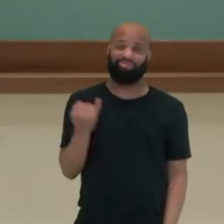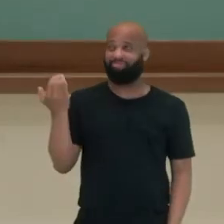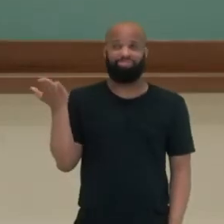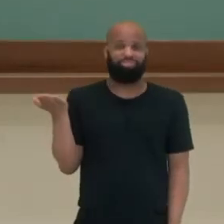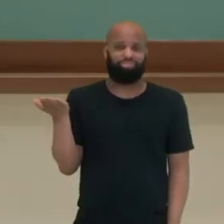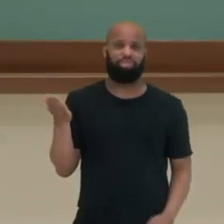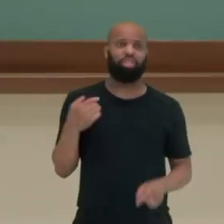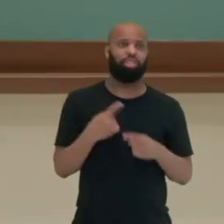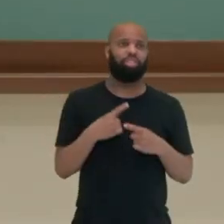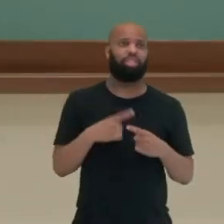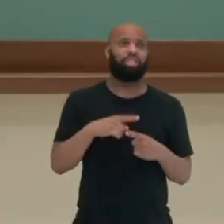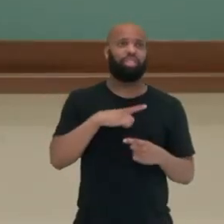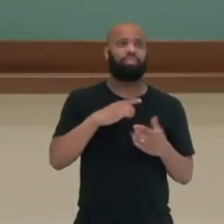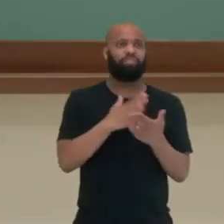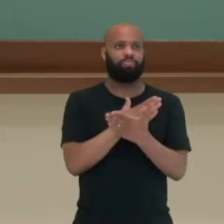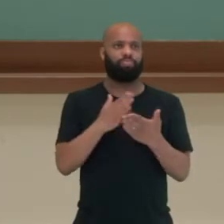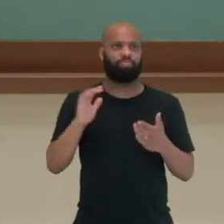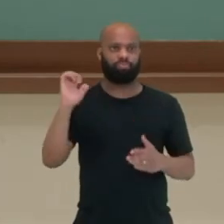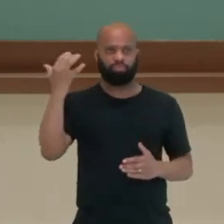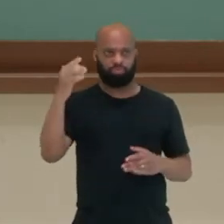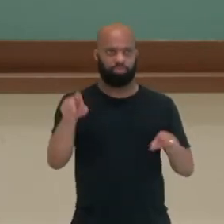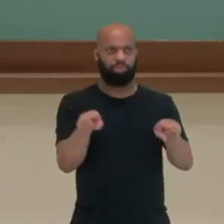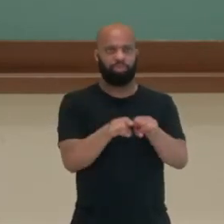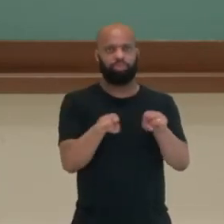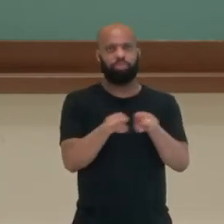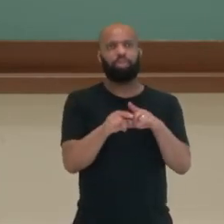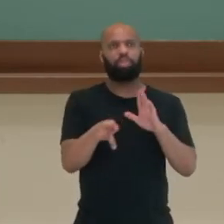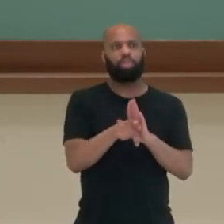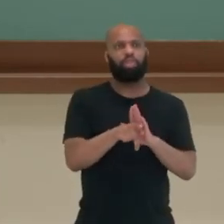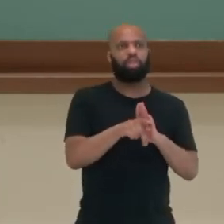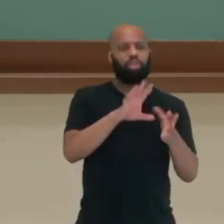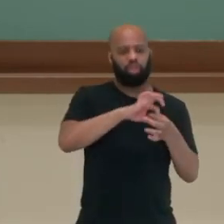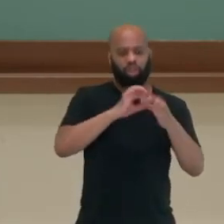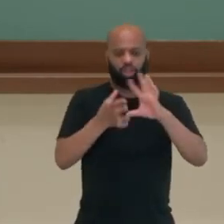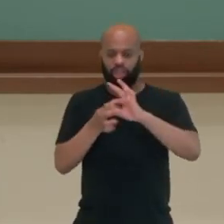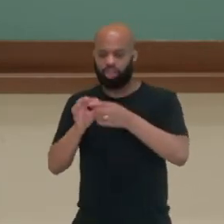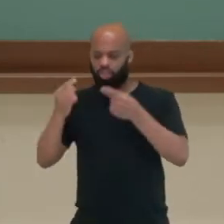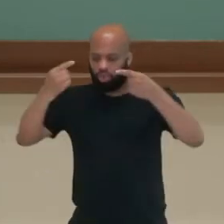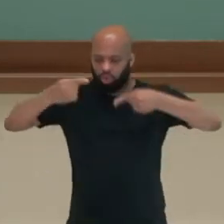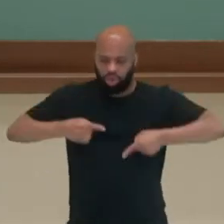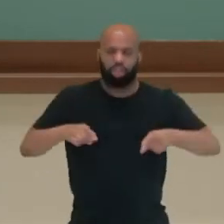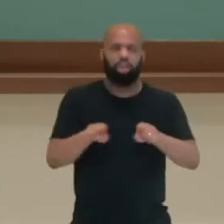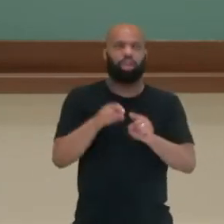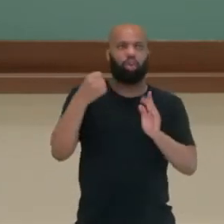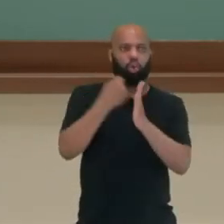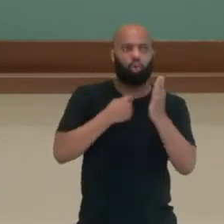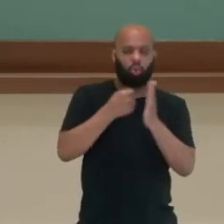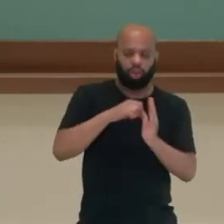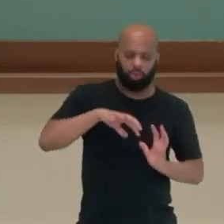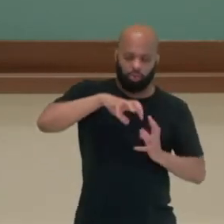gente teve casos ultimamente nos Jogos Olímpicos e nos Mundiais que a gente vê